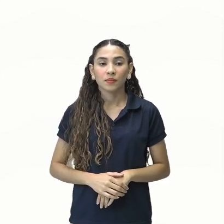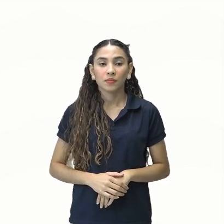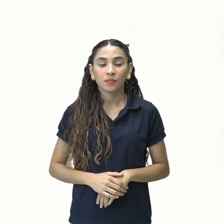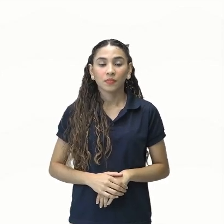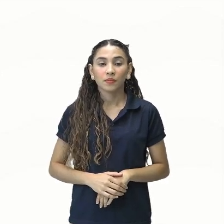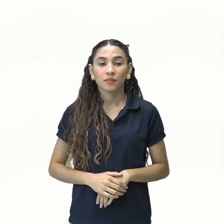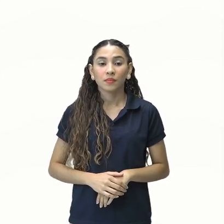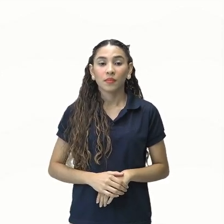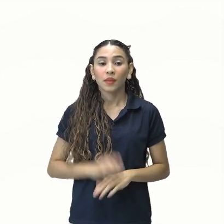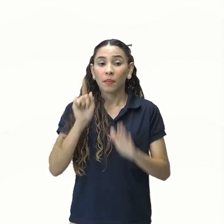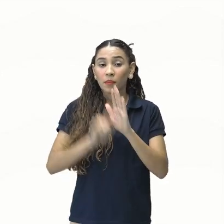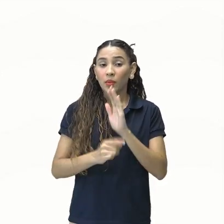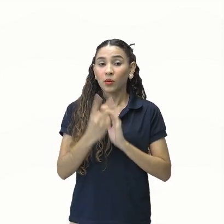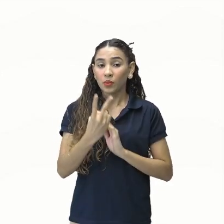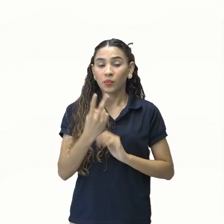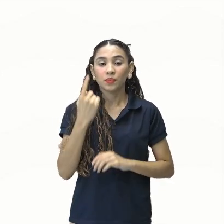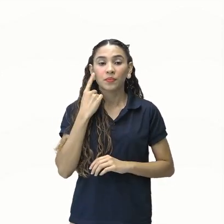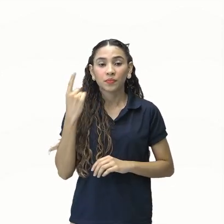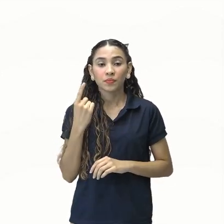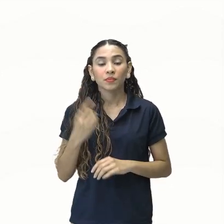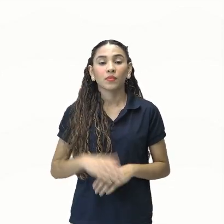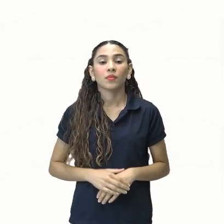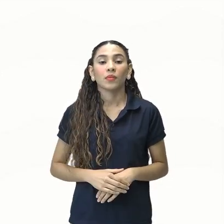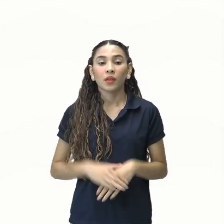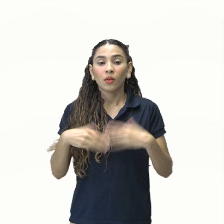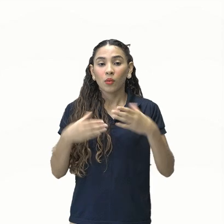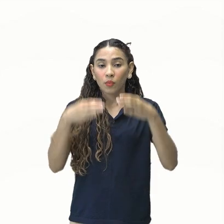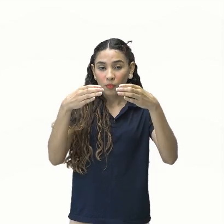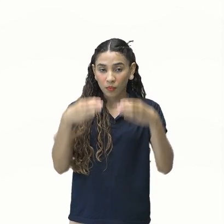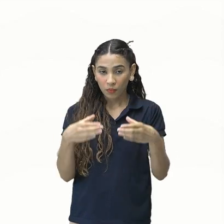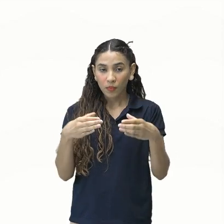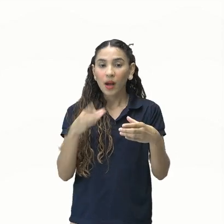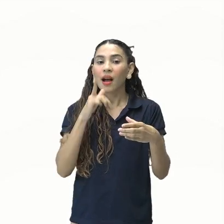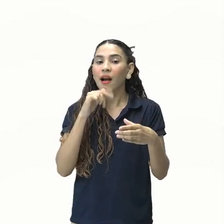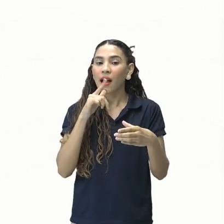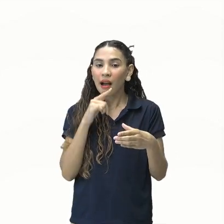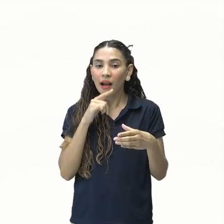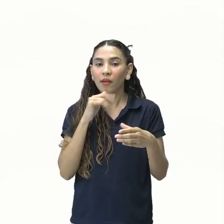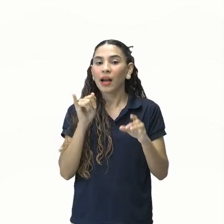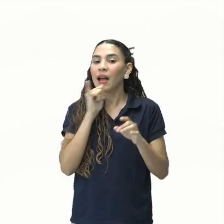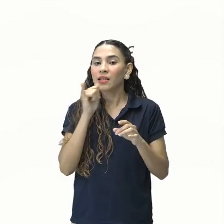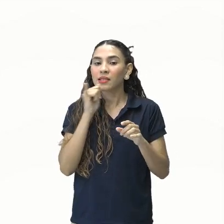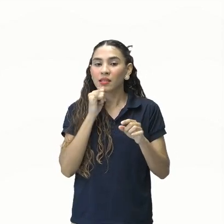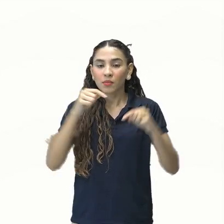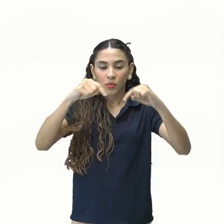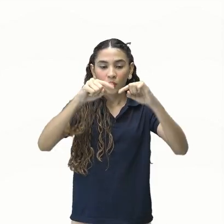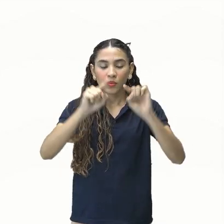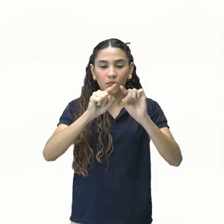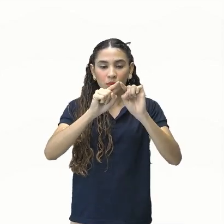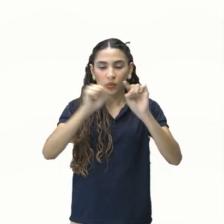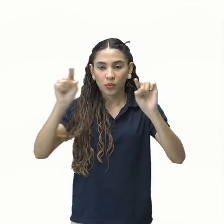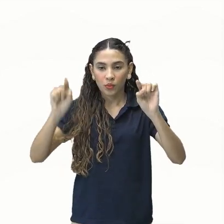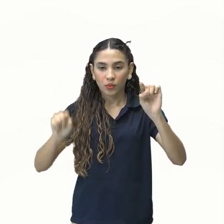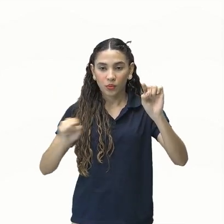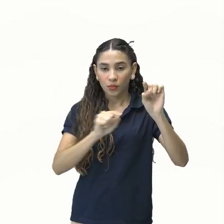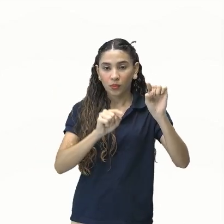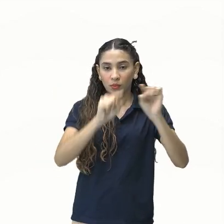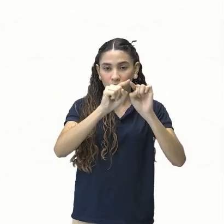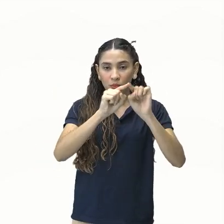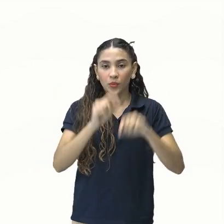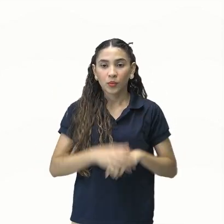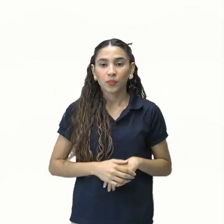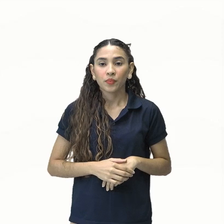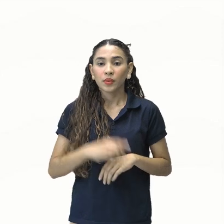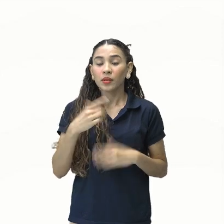Vamos aqui no exemplo 2. Uma caixa d'água em forma de cubo.